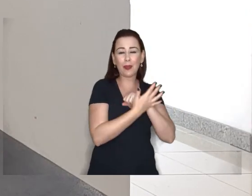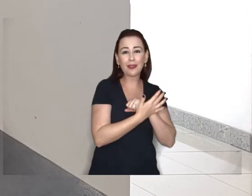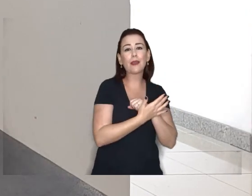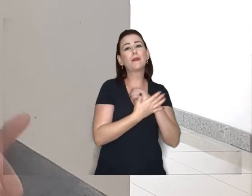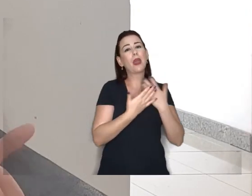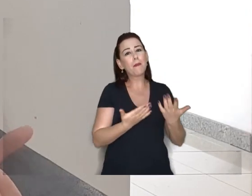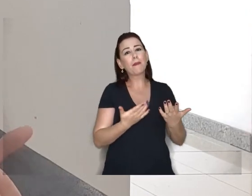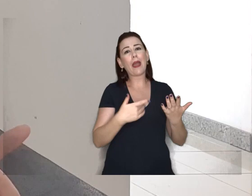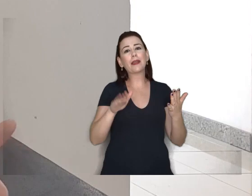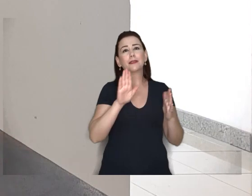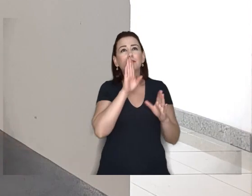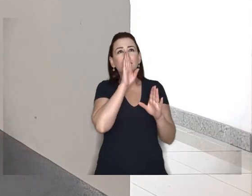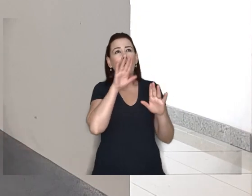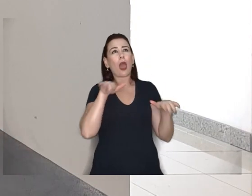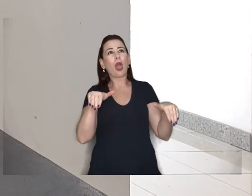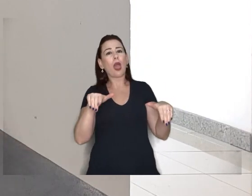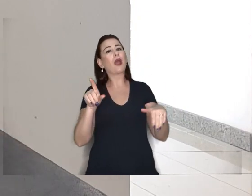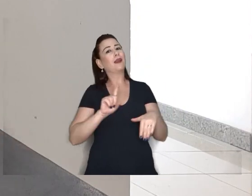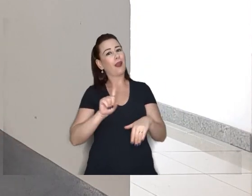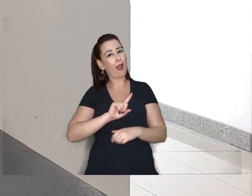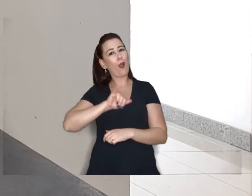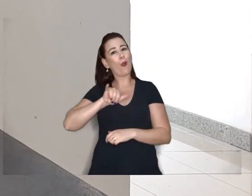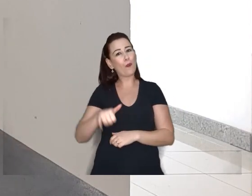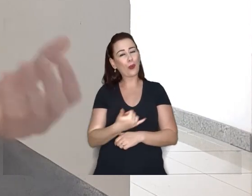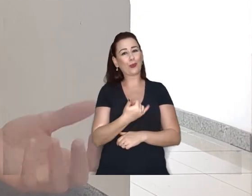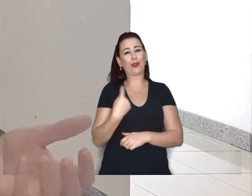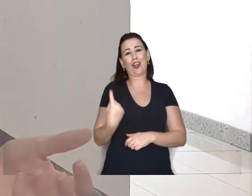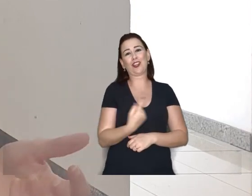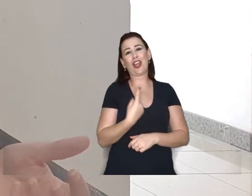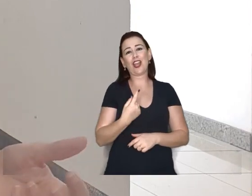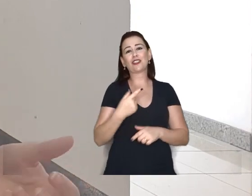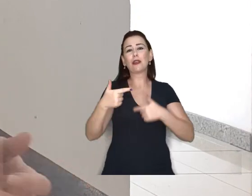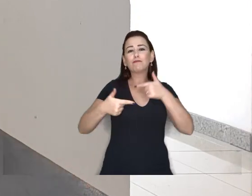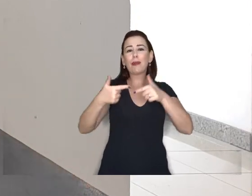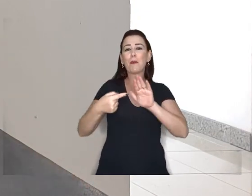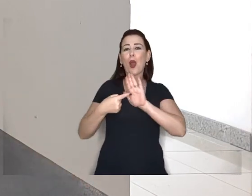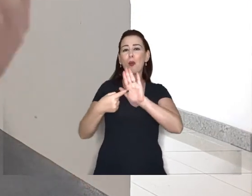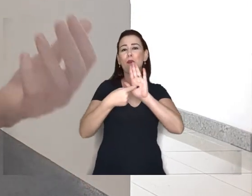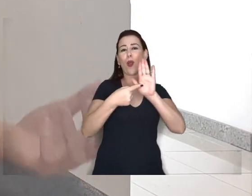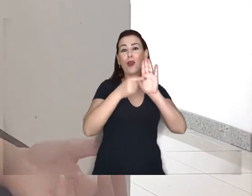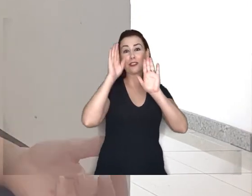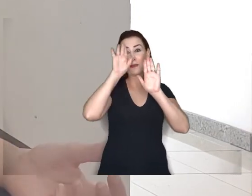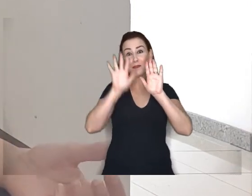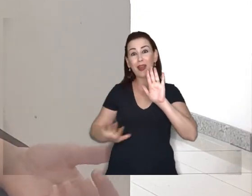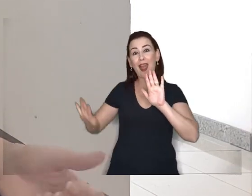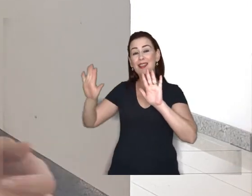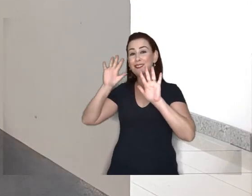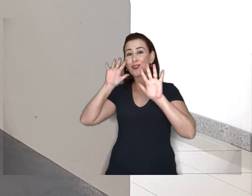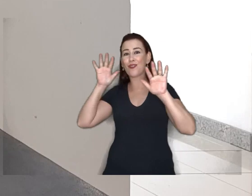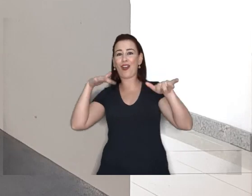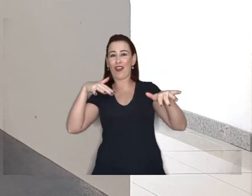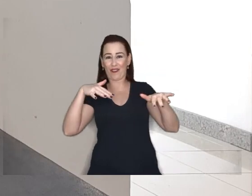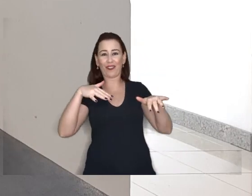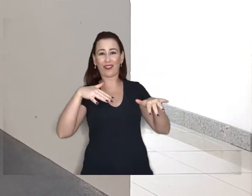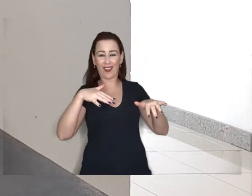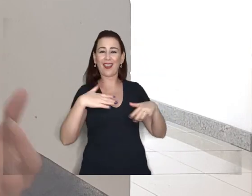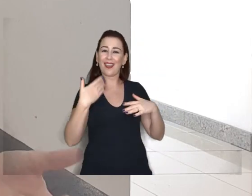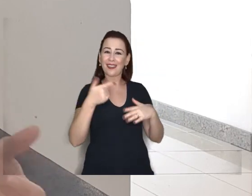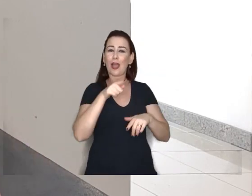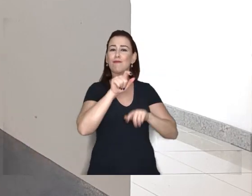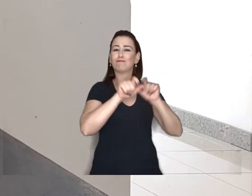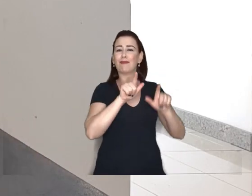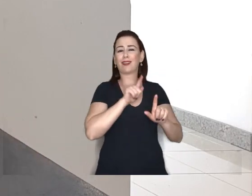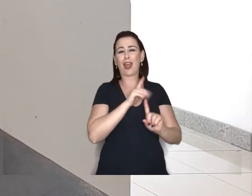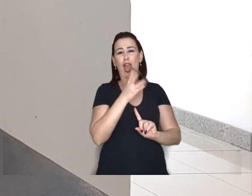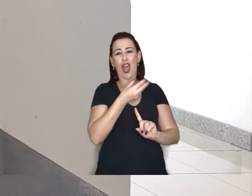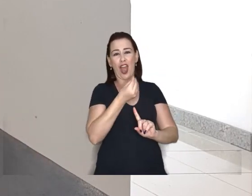eles terão a oportunidade de, né, de ter os seus trabalhos expostos para todo o Brasil, né? Então, vamos